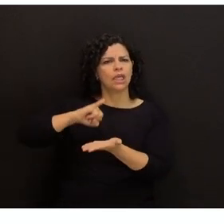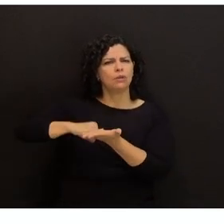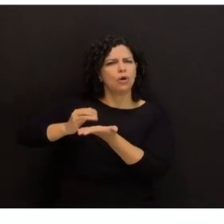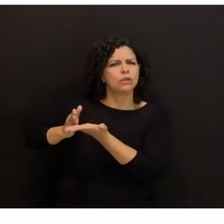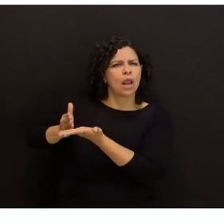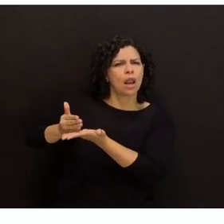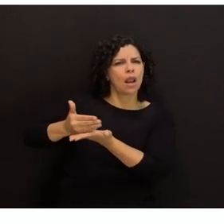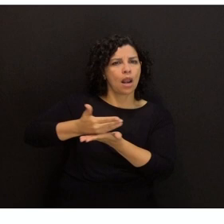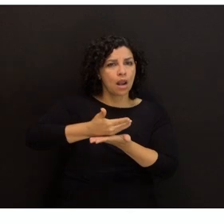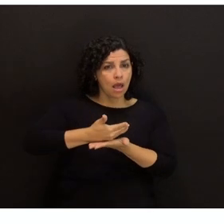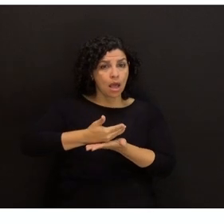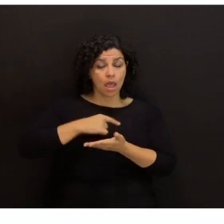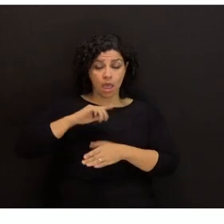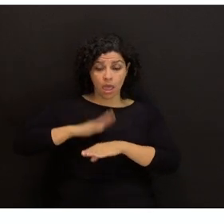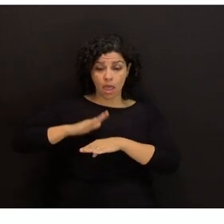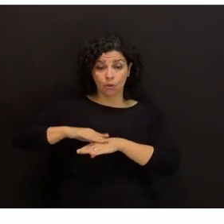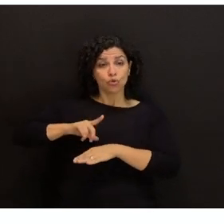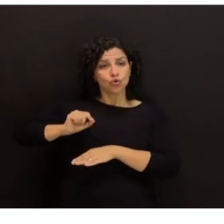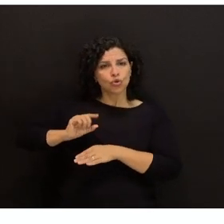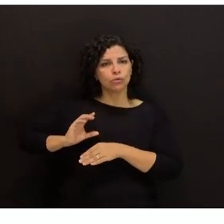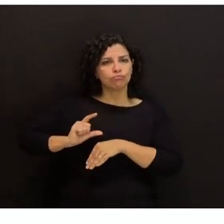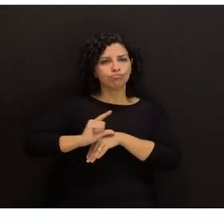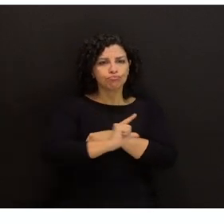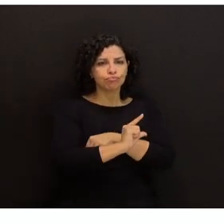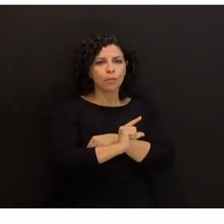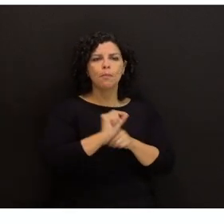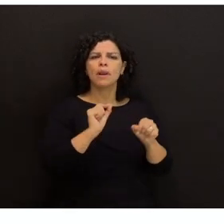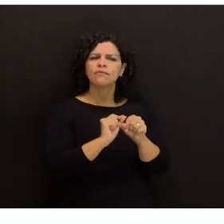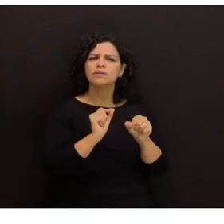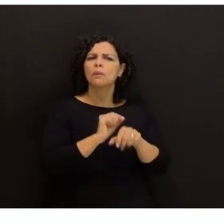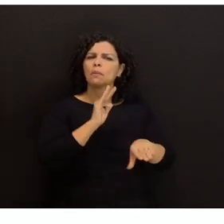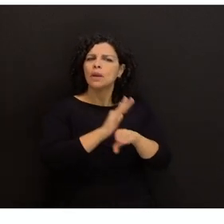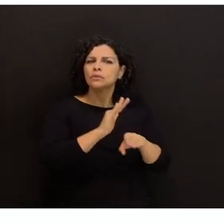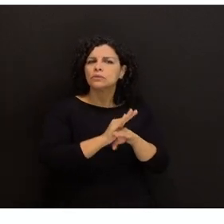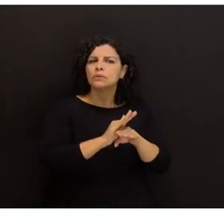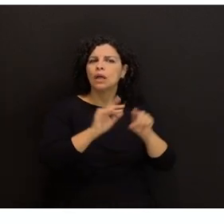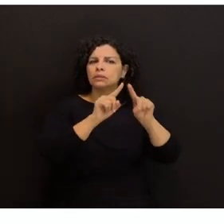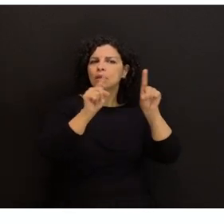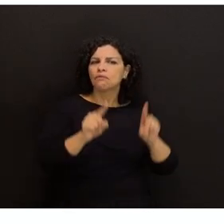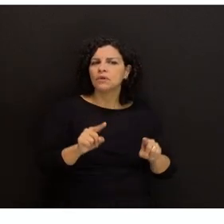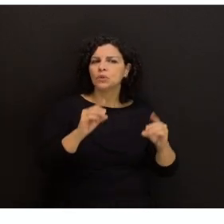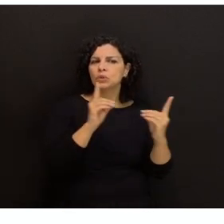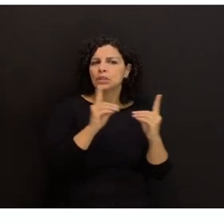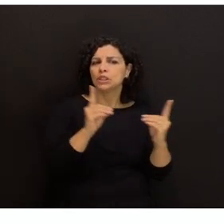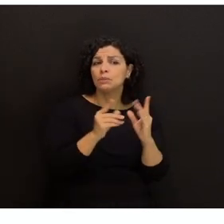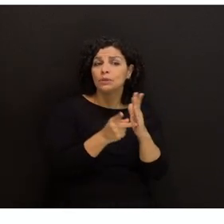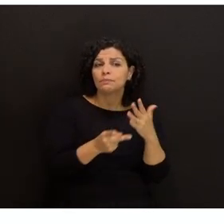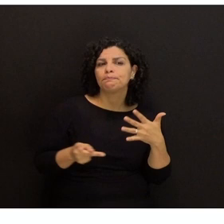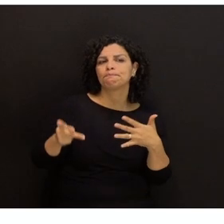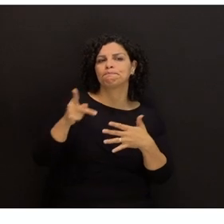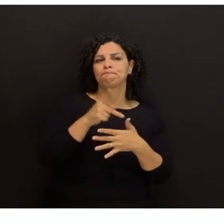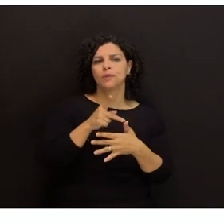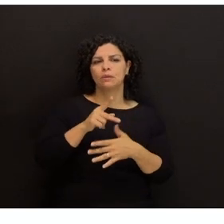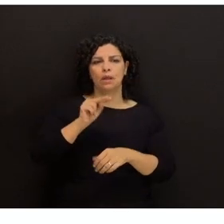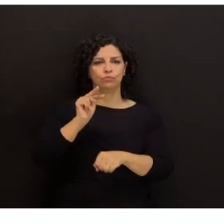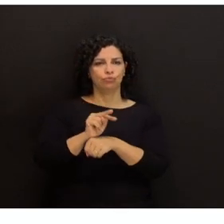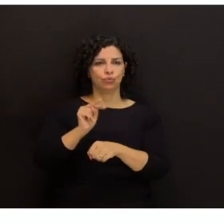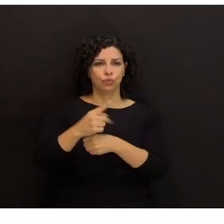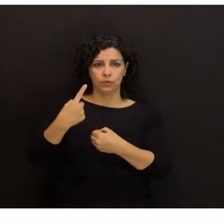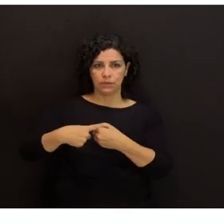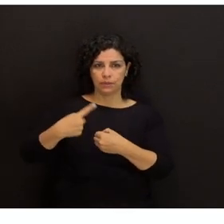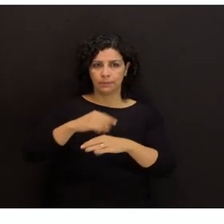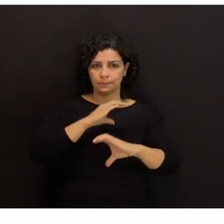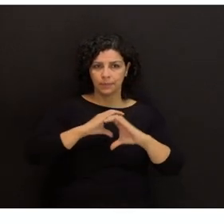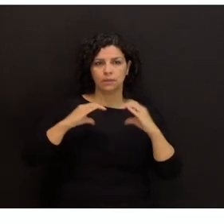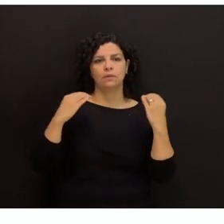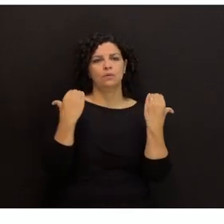nas obras que eles acham obras ou serviços naquilo que eles acham que é essencial para a cidade para a